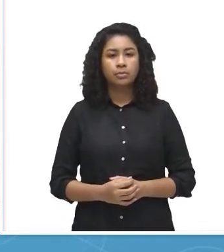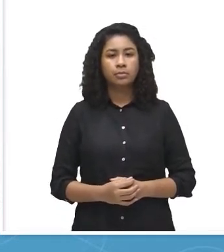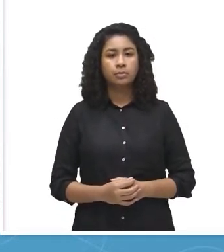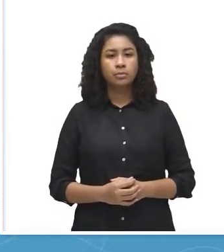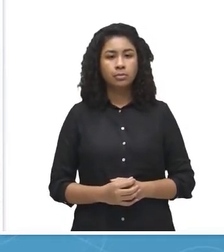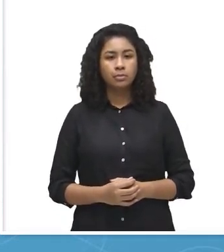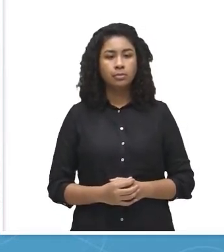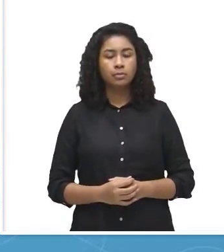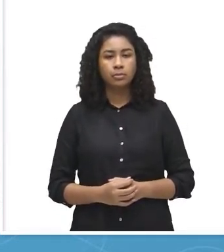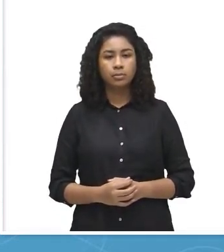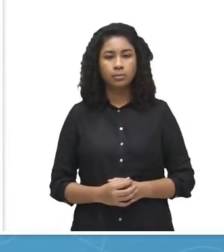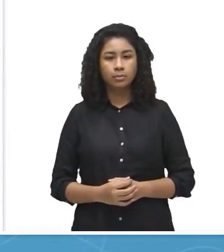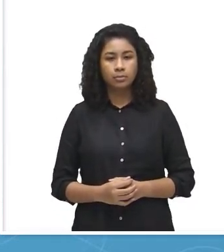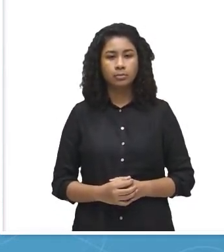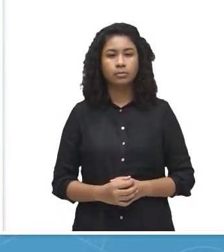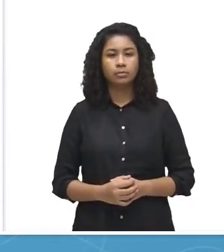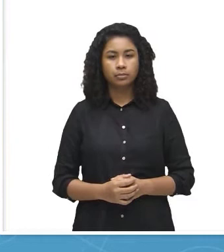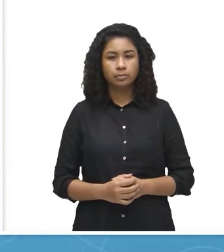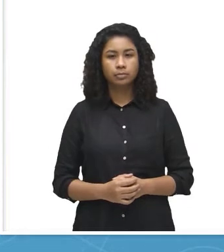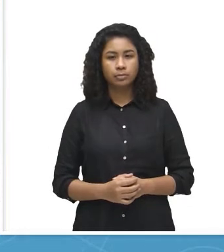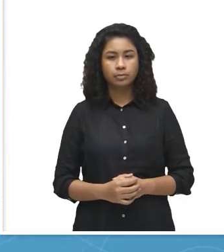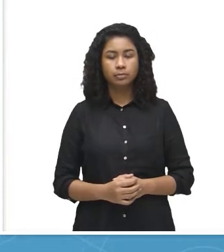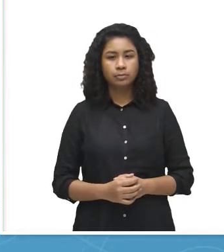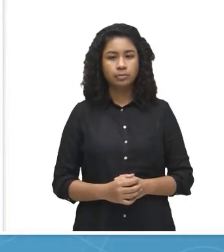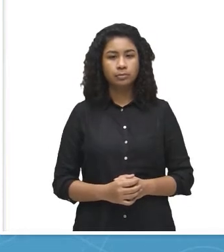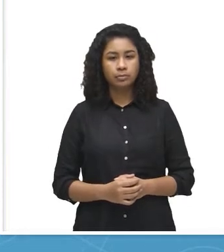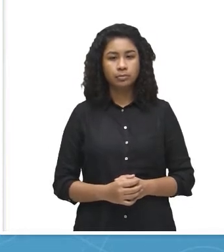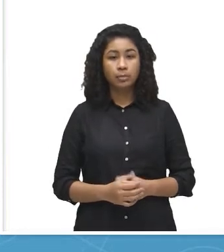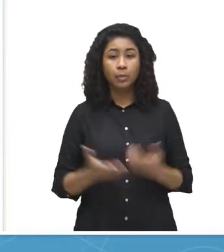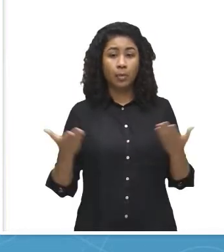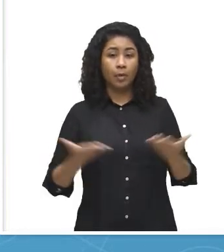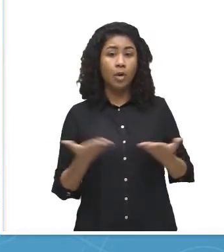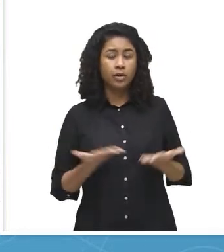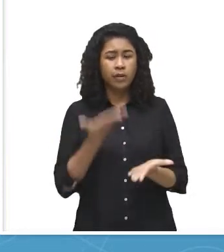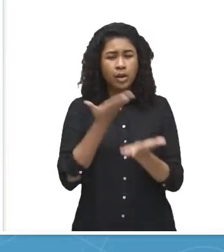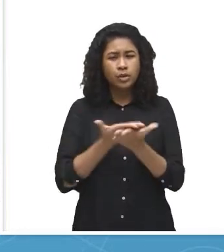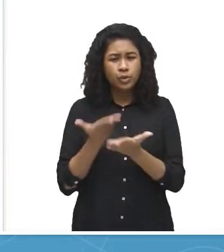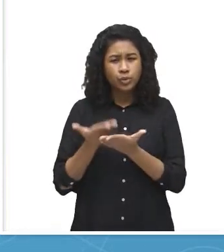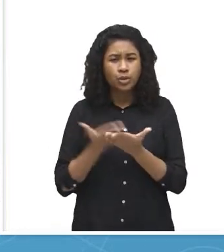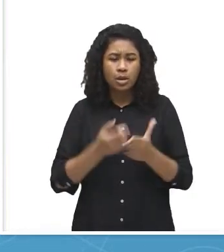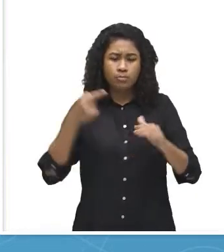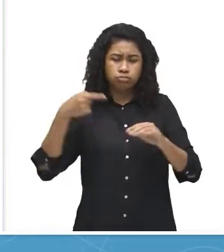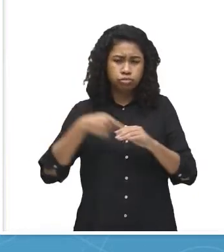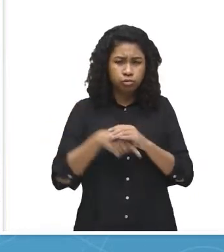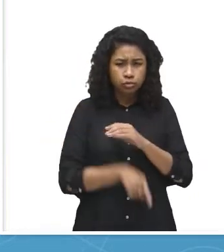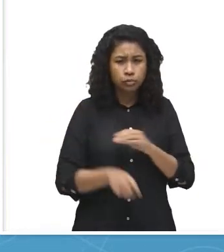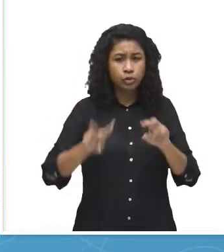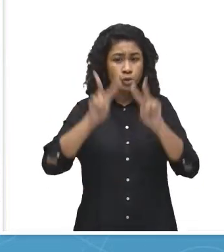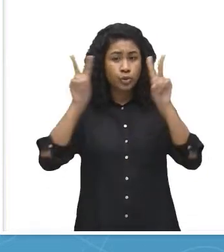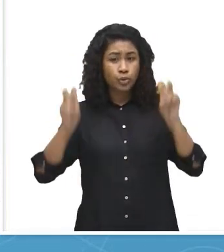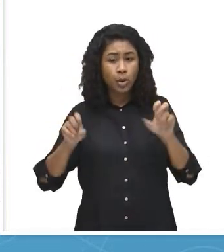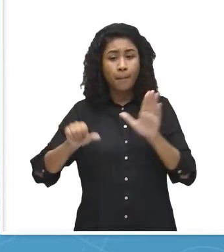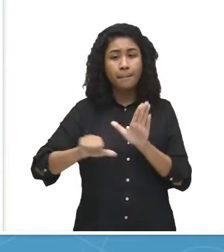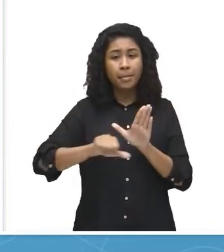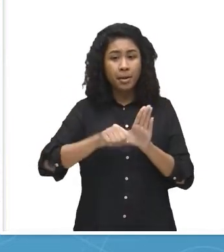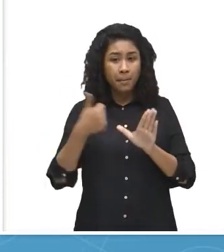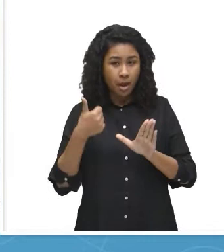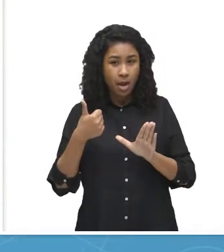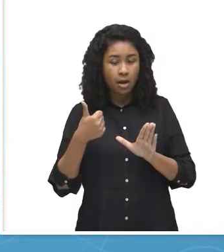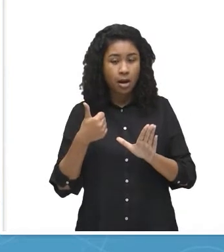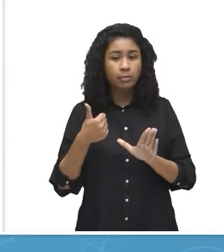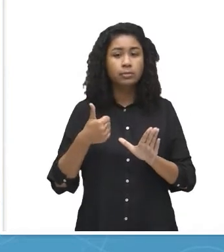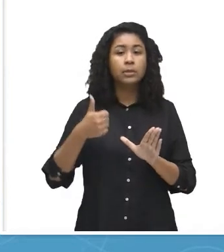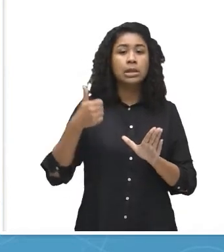da Primeira Guerra Mundial. A gente vai estudar de forma mais aprofundada sobre a primeira e a segunda fase da